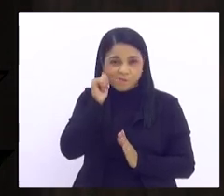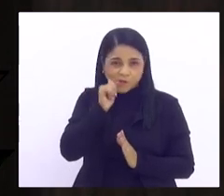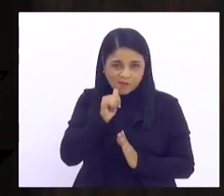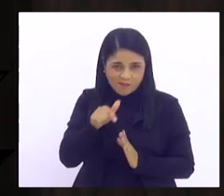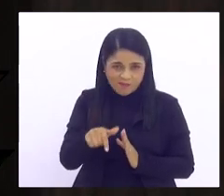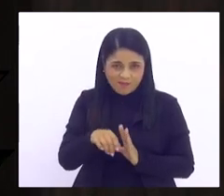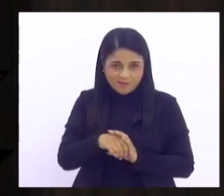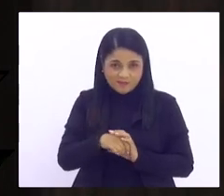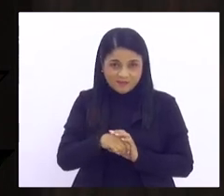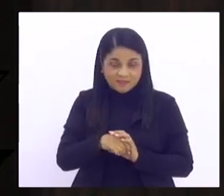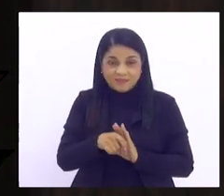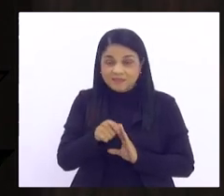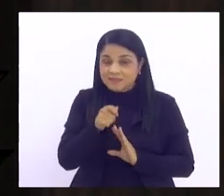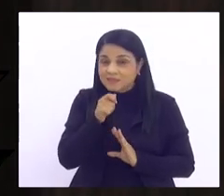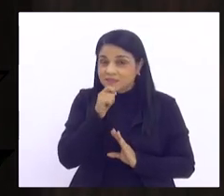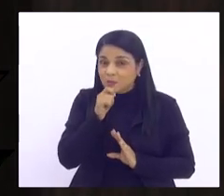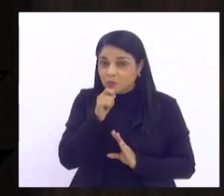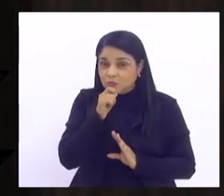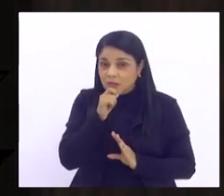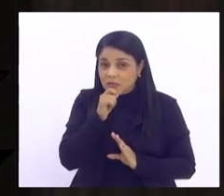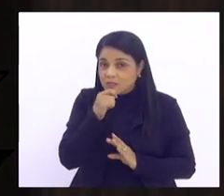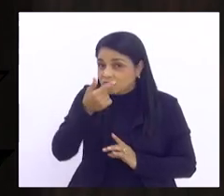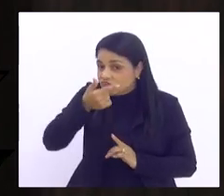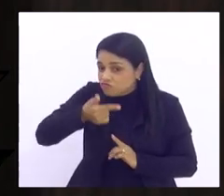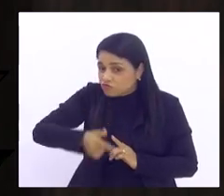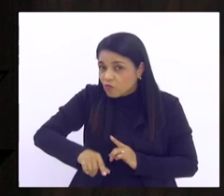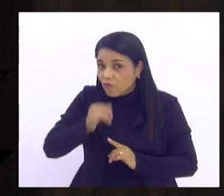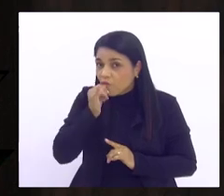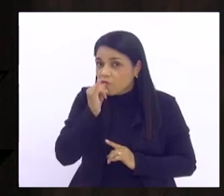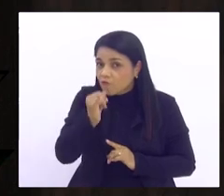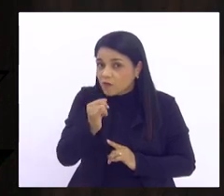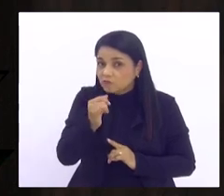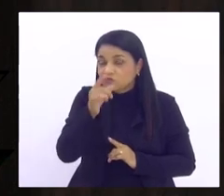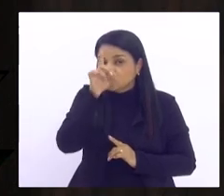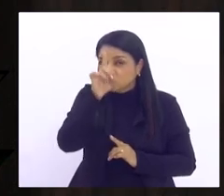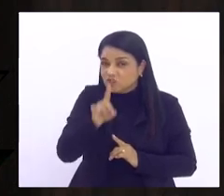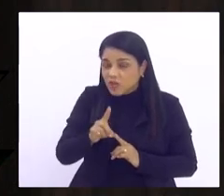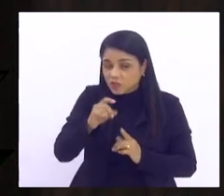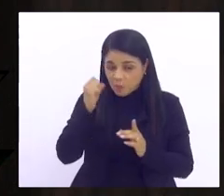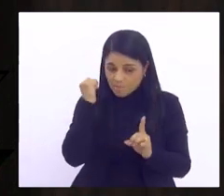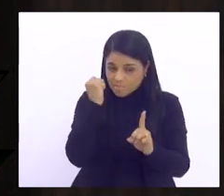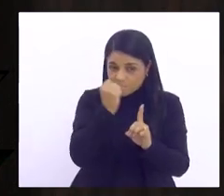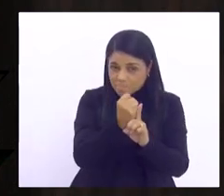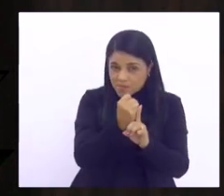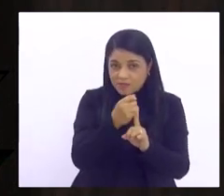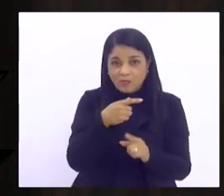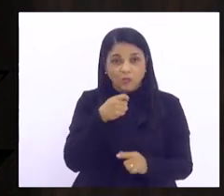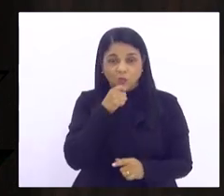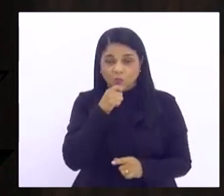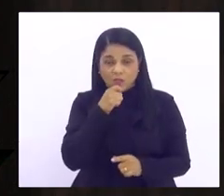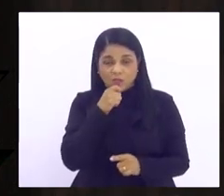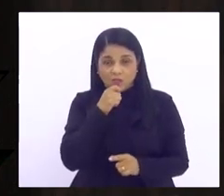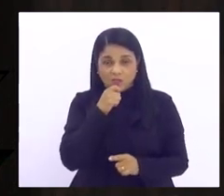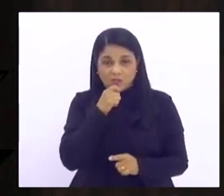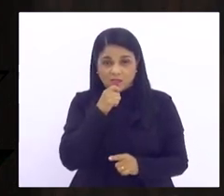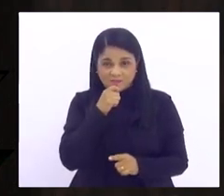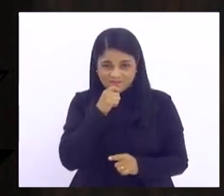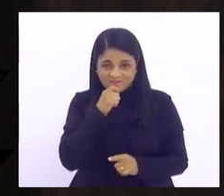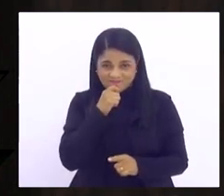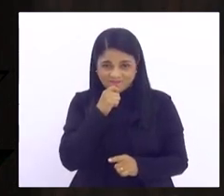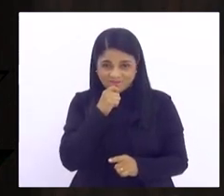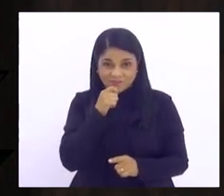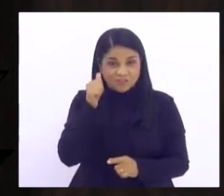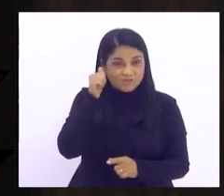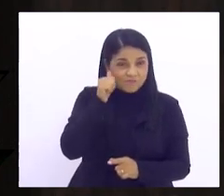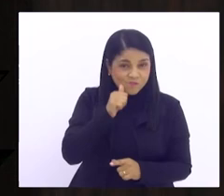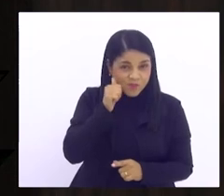Repito, não existe direito de matar. Direito sexual e reprodutivo, na verdade, é um eufemismo para se tratar de aborto. E